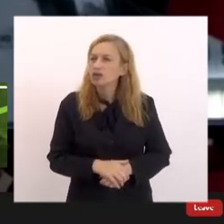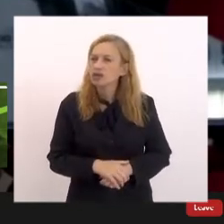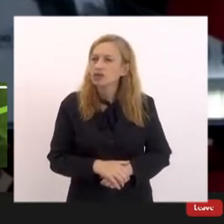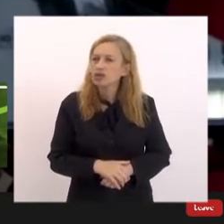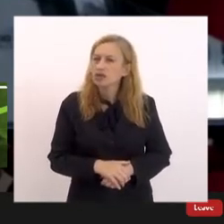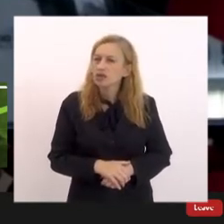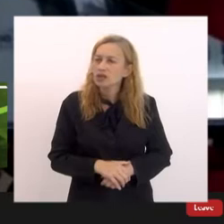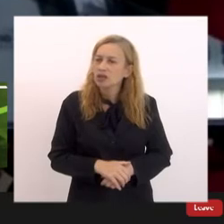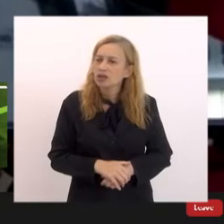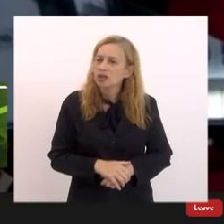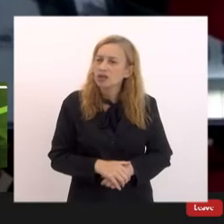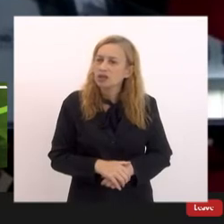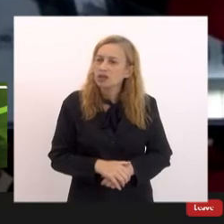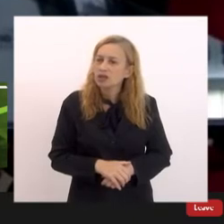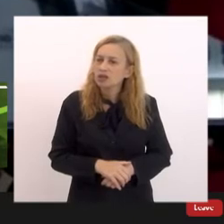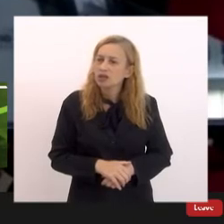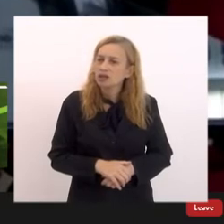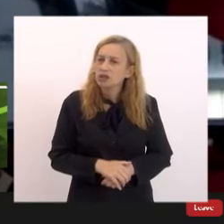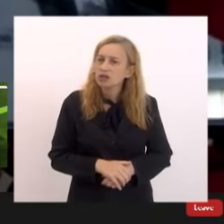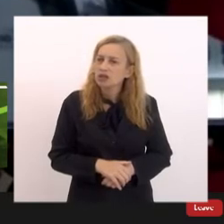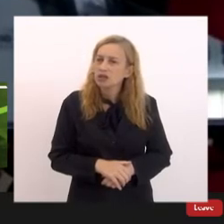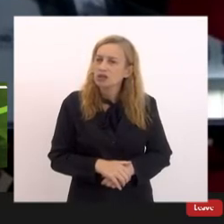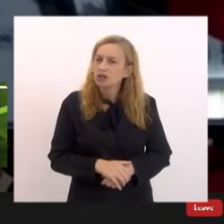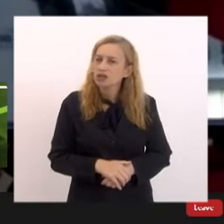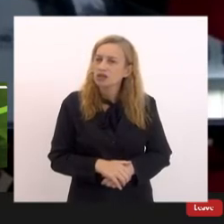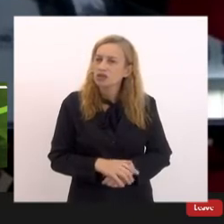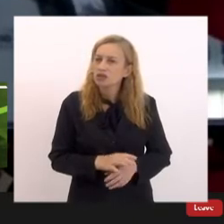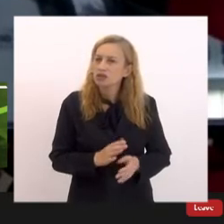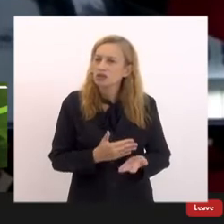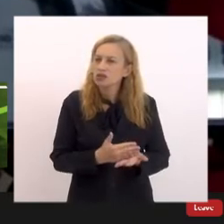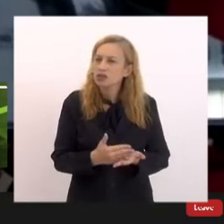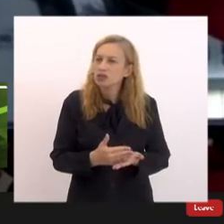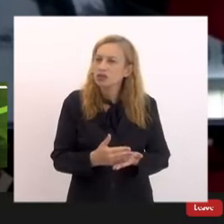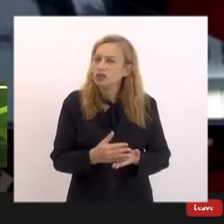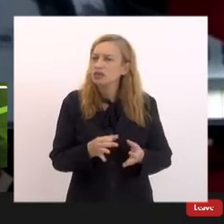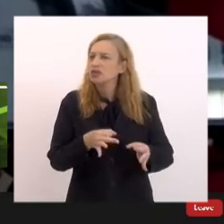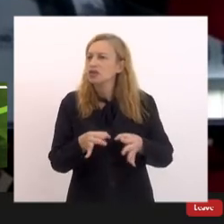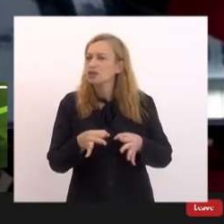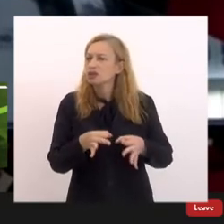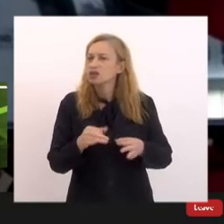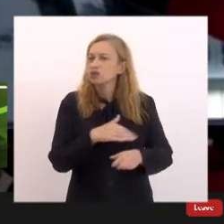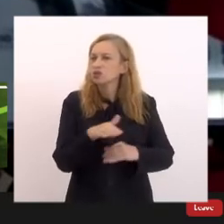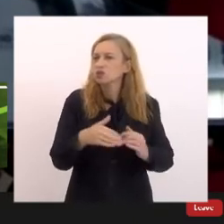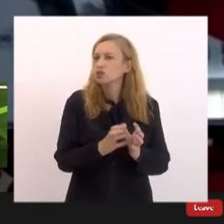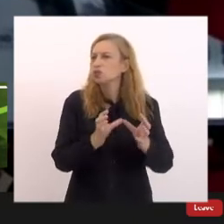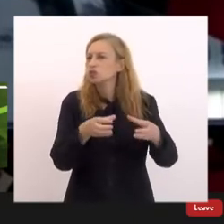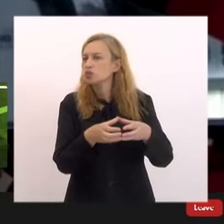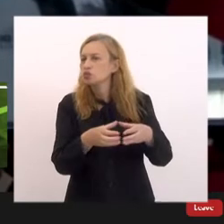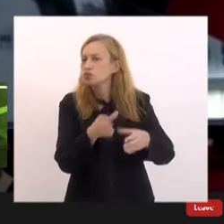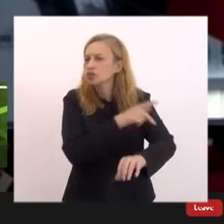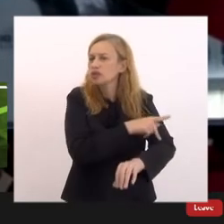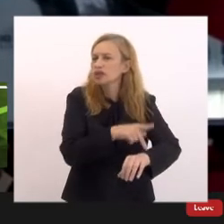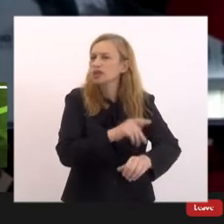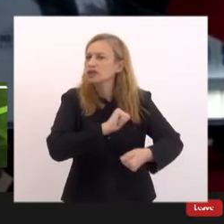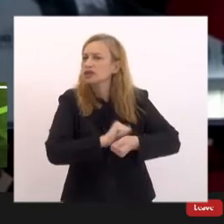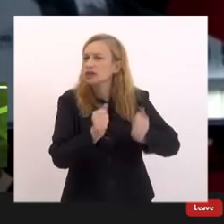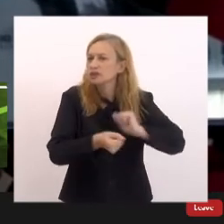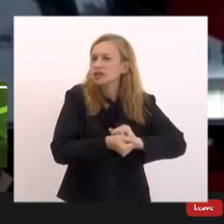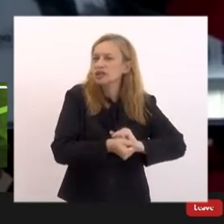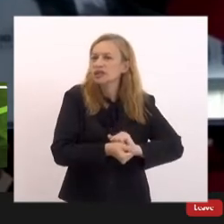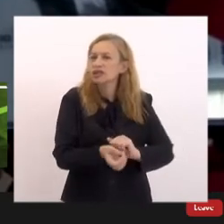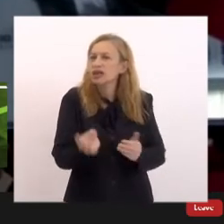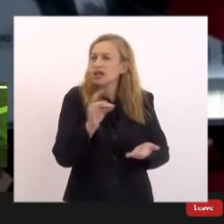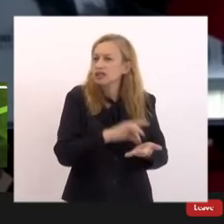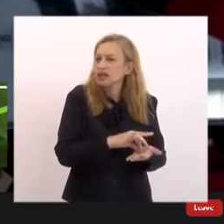passe revisar todos os atos normativos, toda a questão pedagógica, para a gente estar se adaptando à realidade do